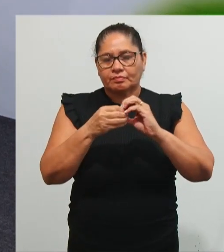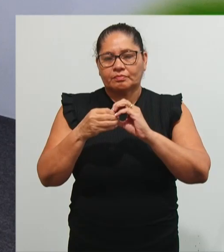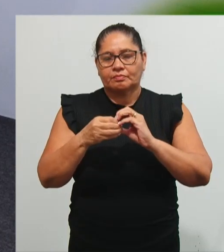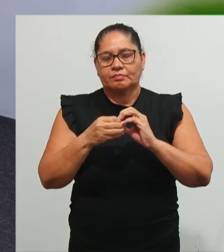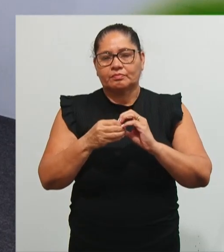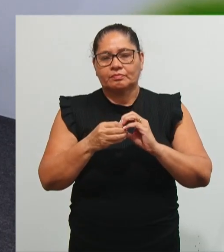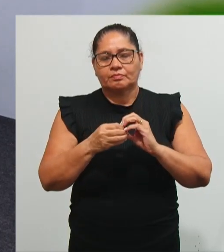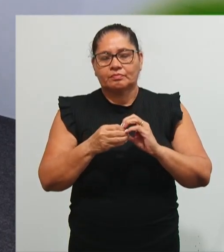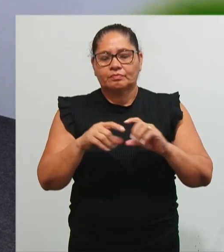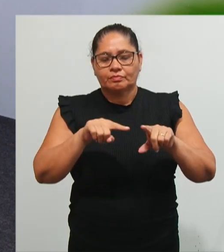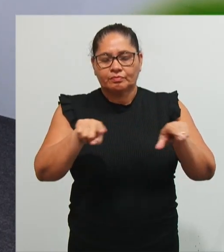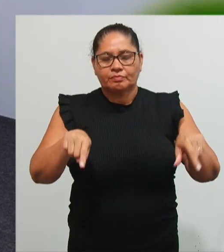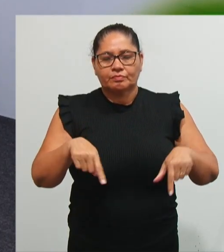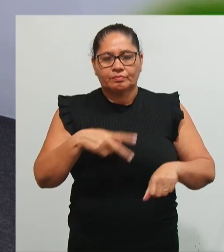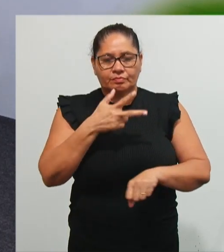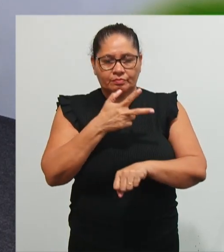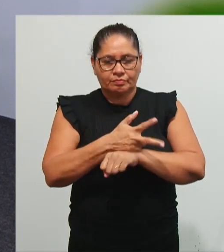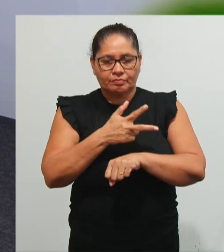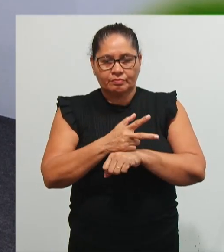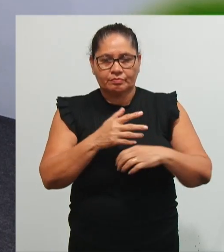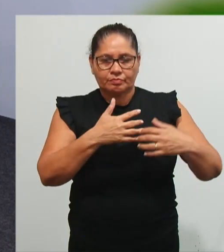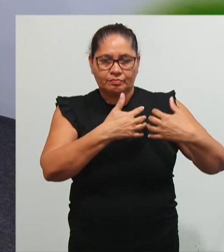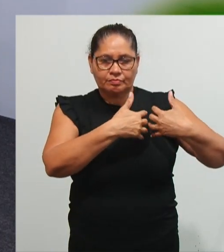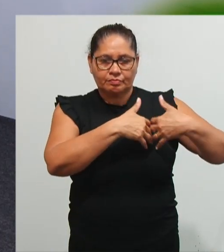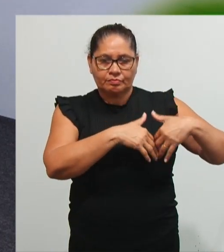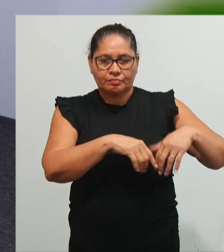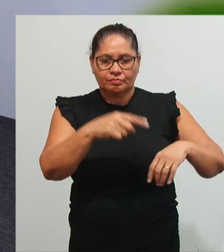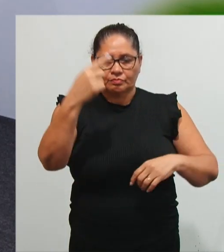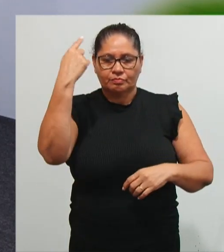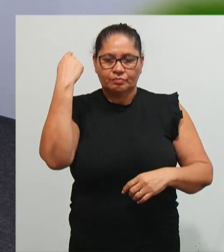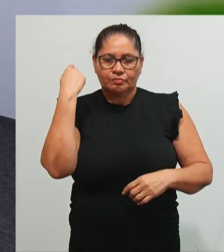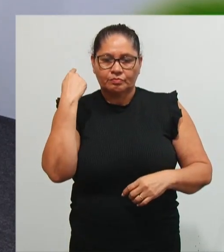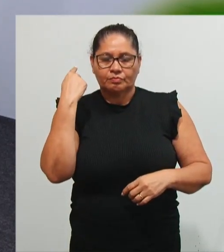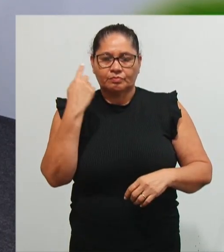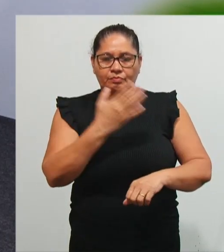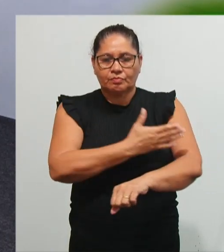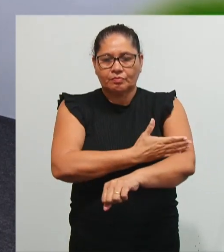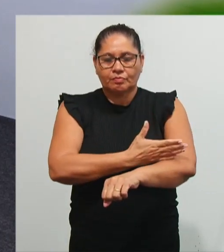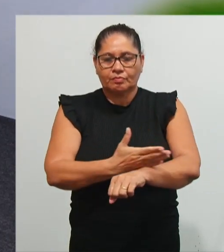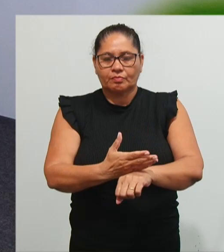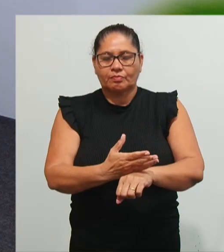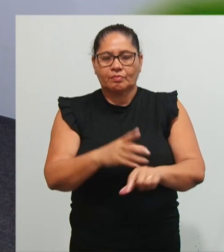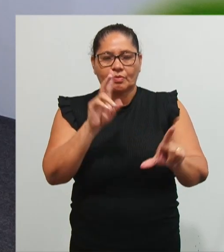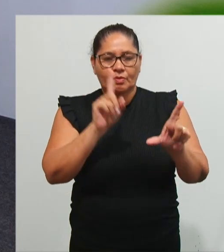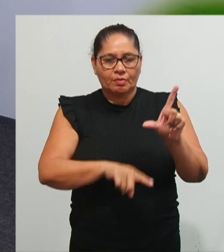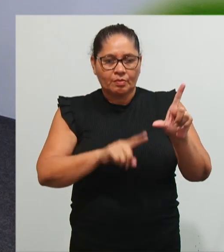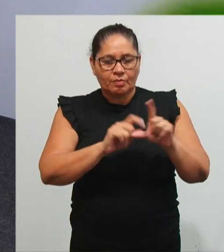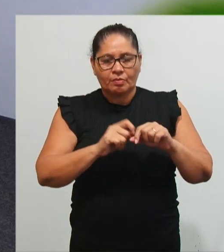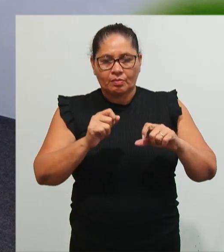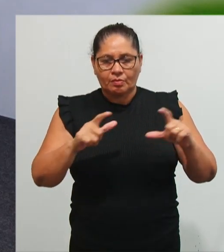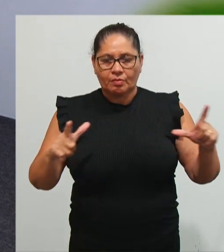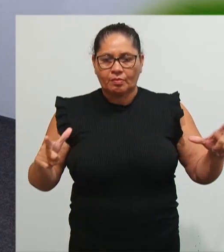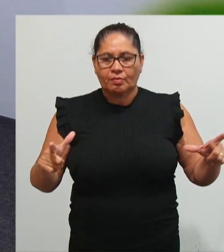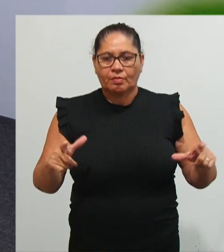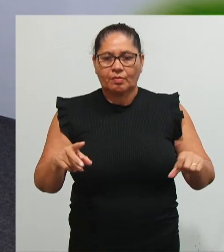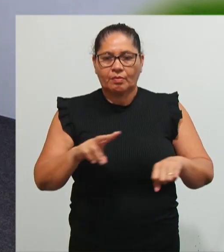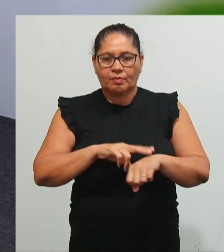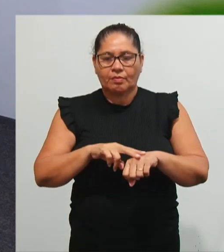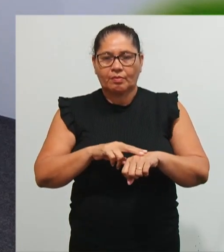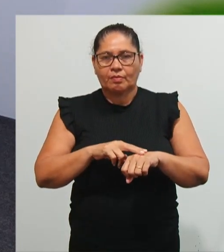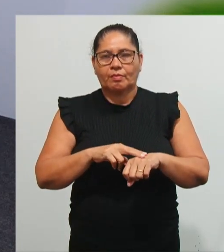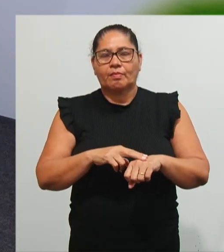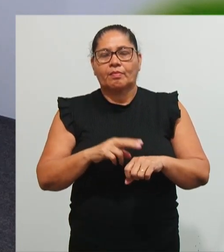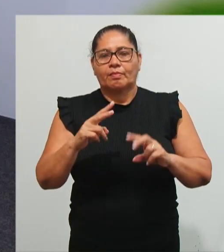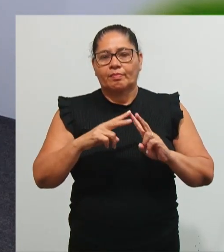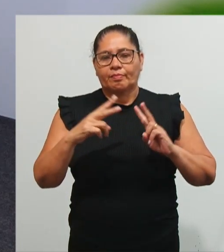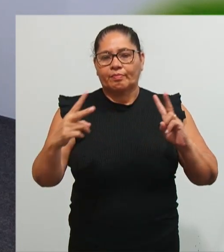estou aqui no estúdio do IFRO. Ao meu fundo a gente consegue ver uma tela branca escrita em letras grandes e verdes. EAD, mudando